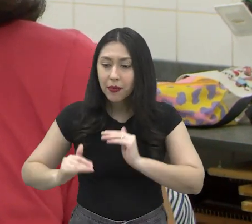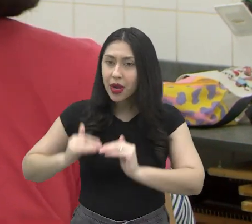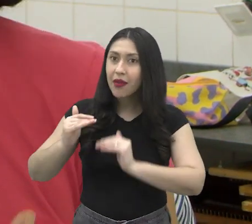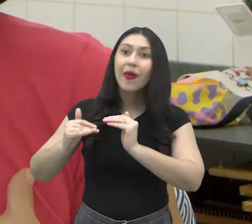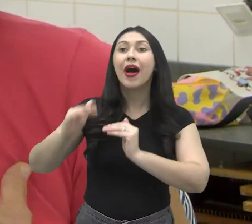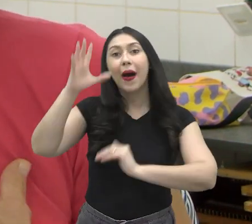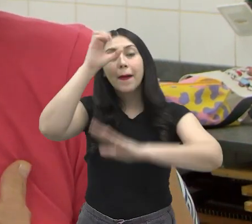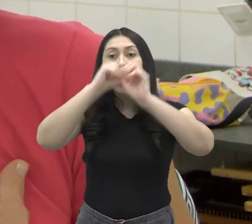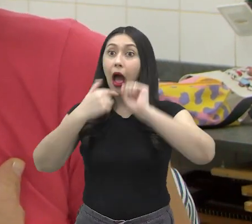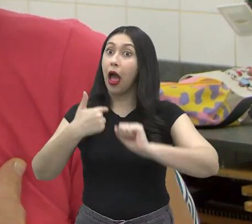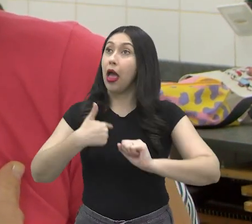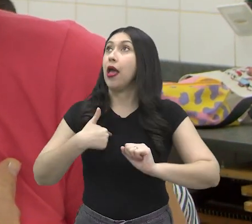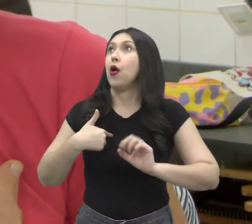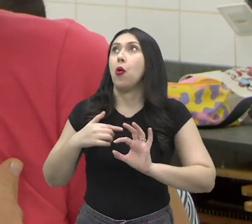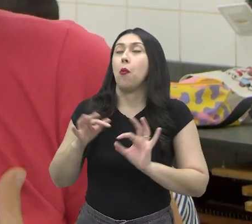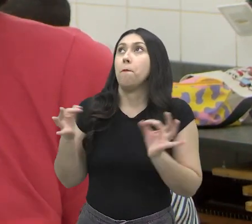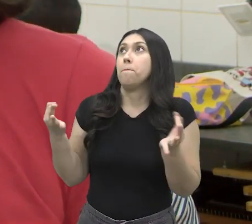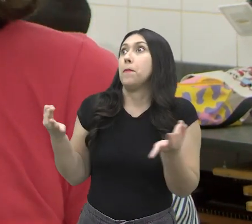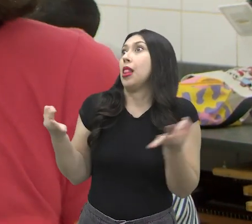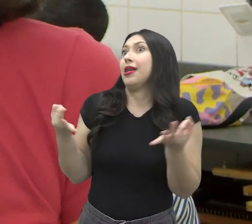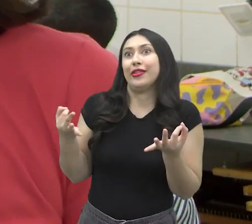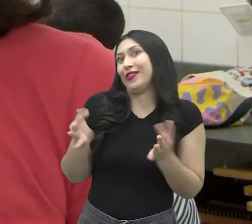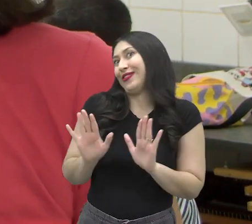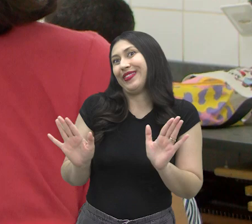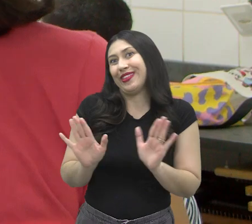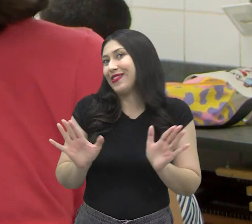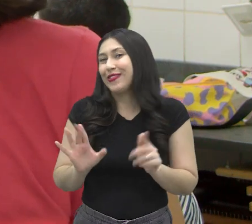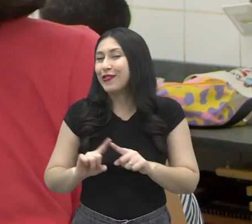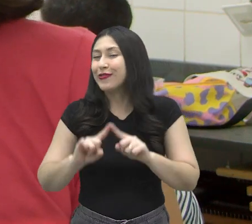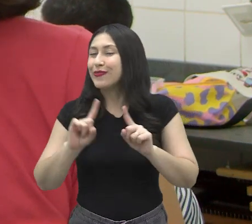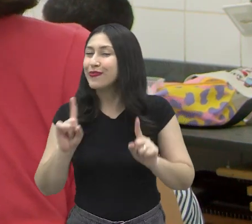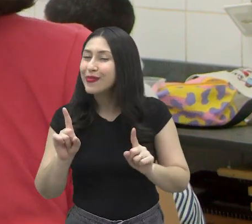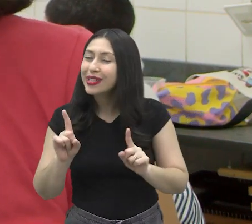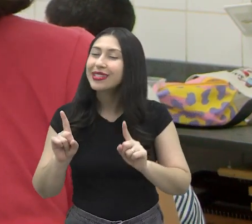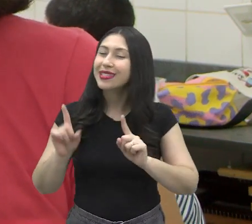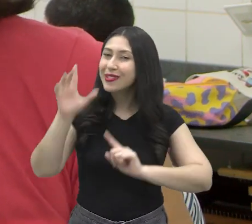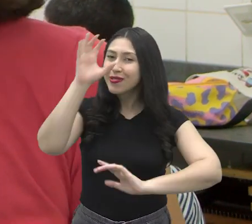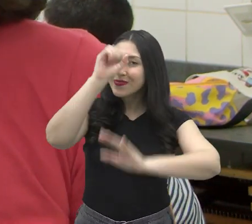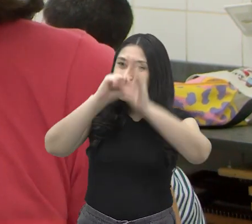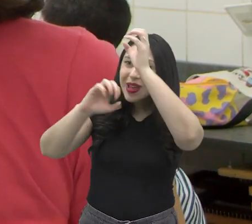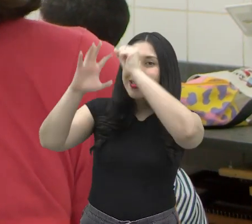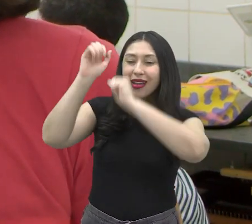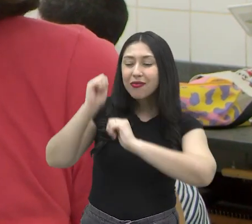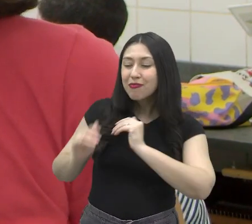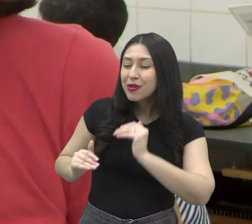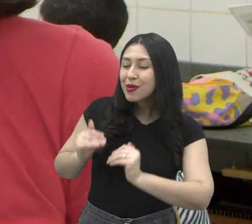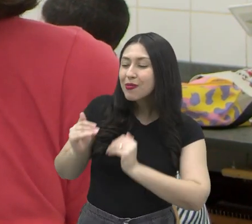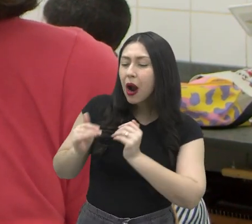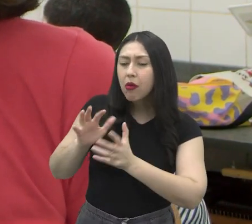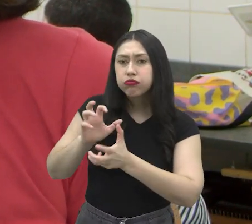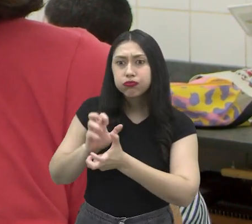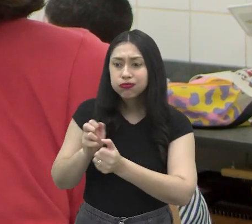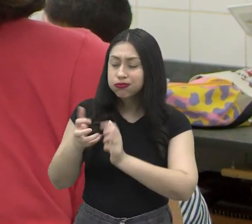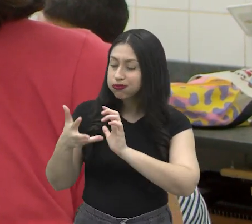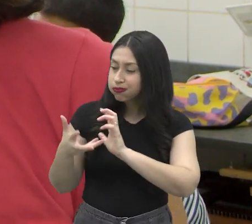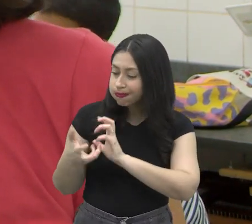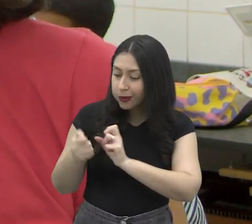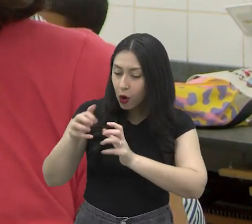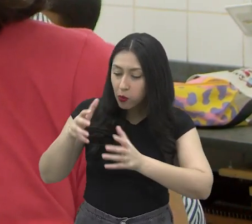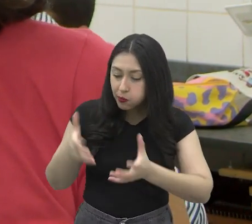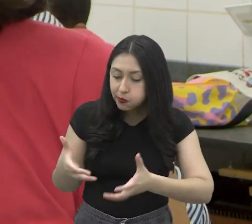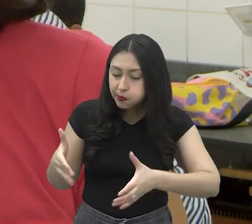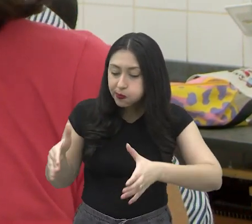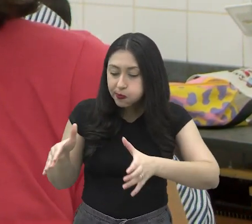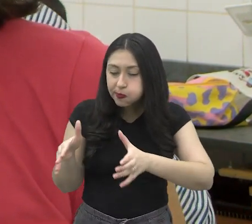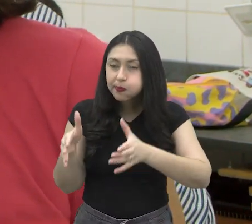você vai aprendendo, não que eu seja uma expert, mas você vai desenvolvendo essa sua